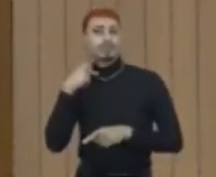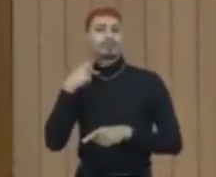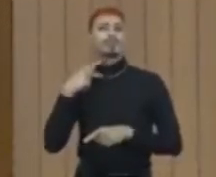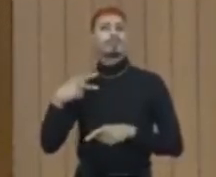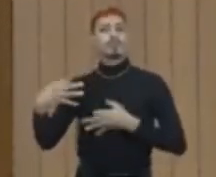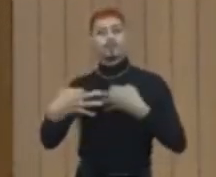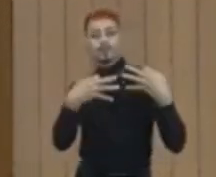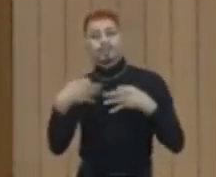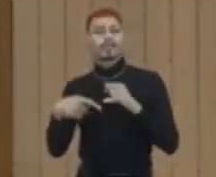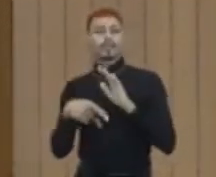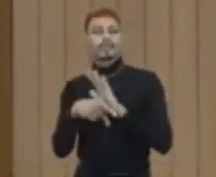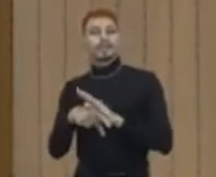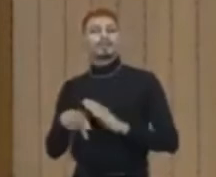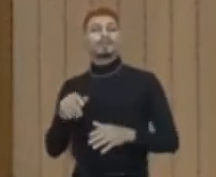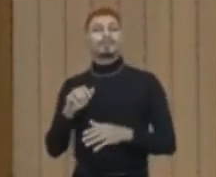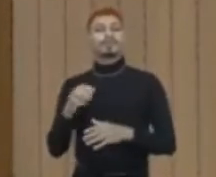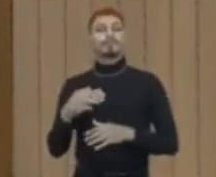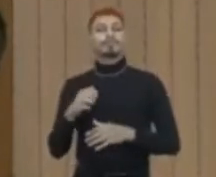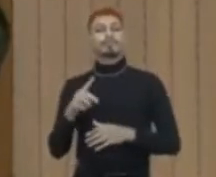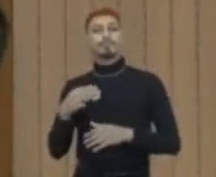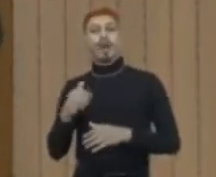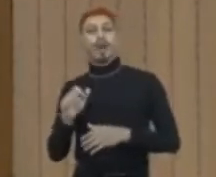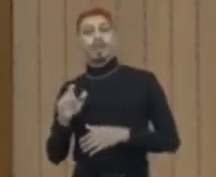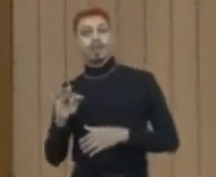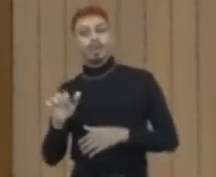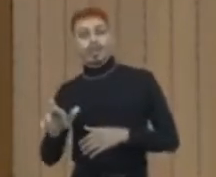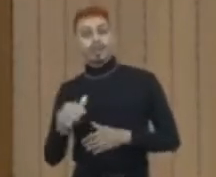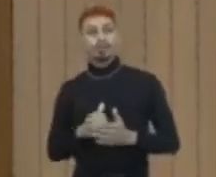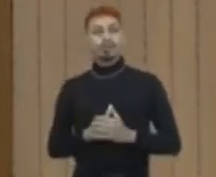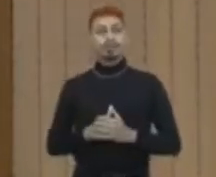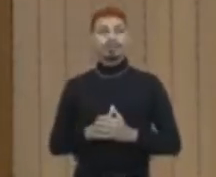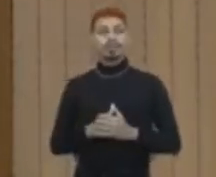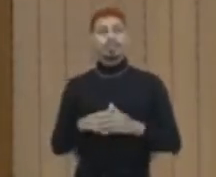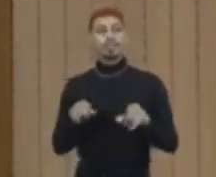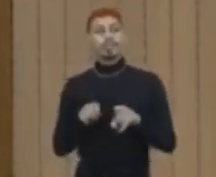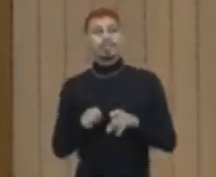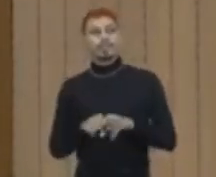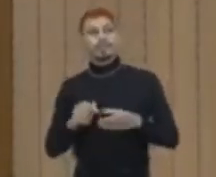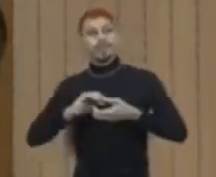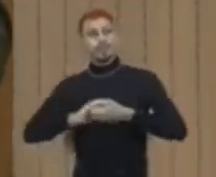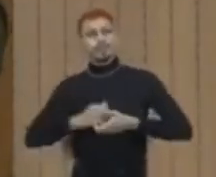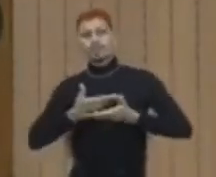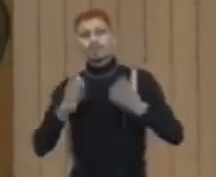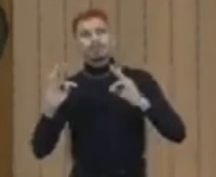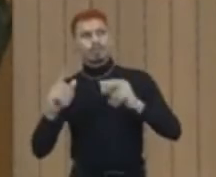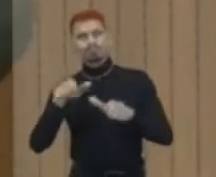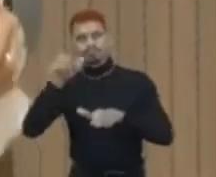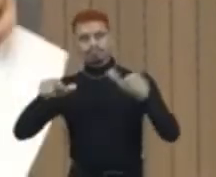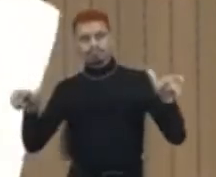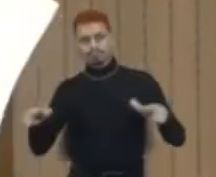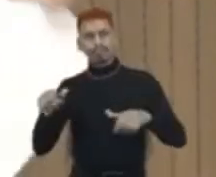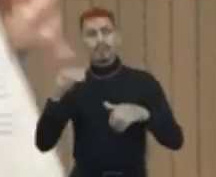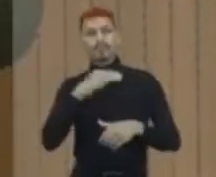César Bechara Nader Matar Júnior, na pessoa de quem cumprimento todos os membros do Ministério Público Estadual,